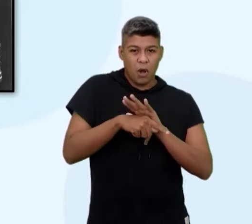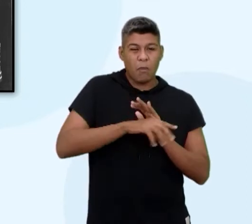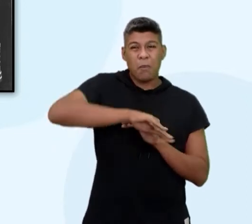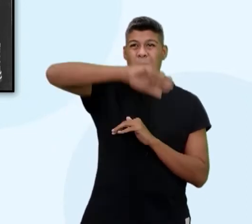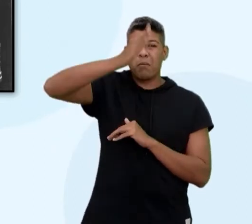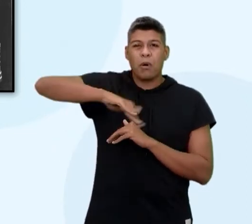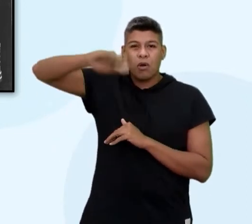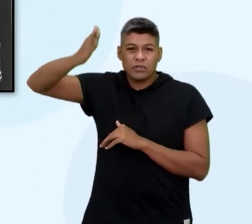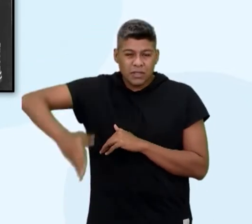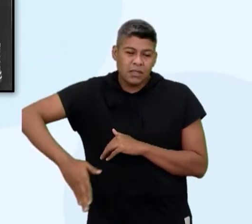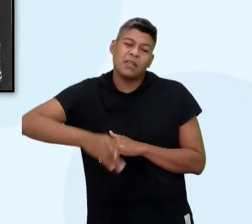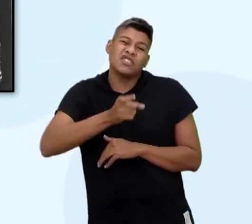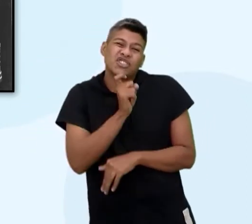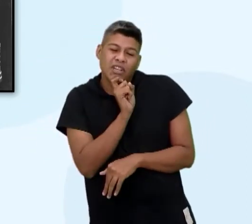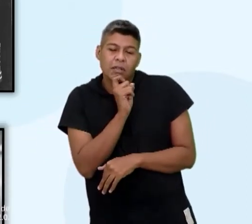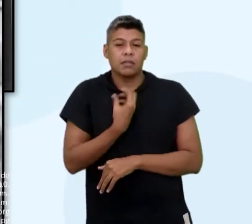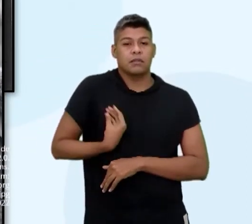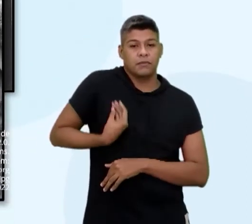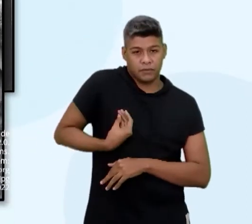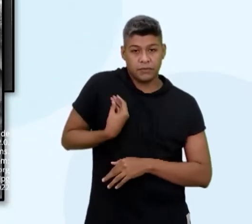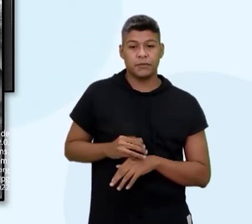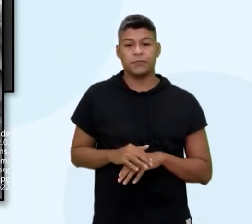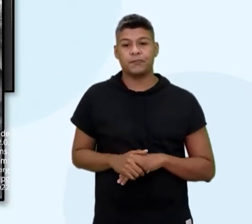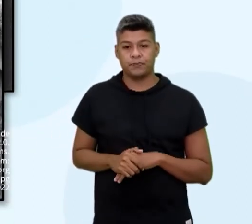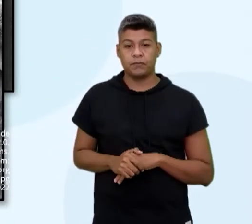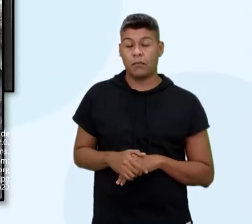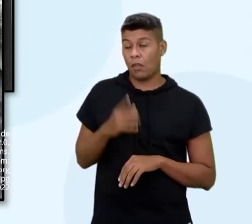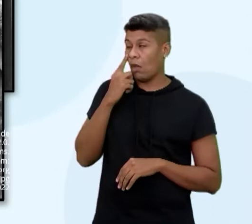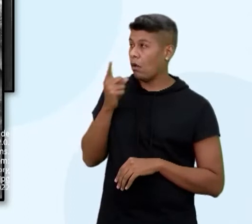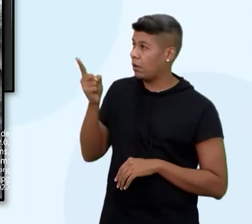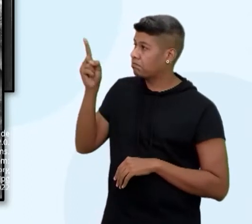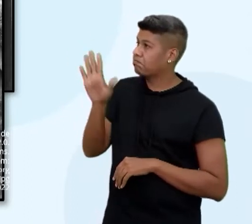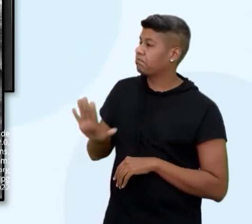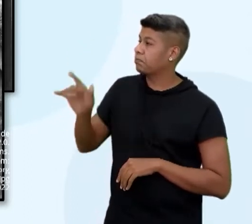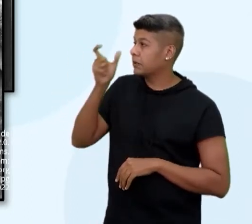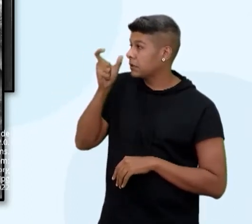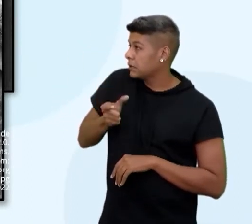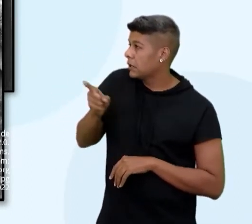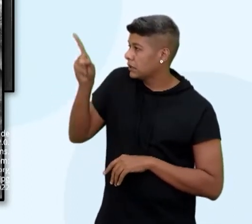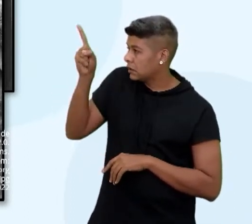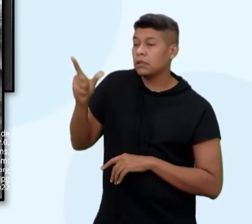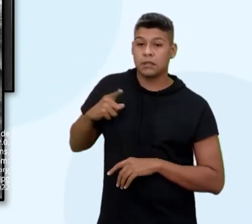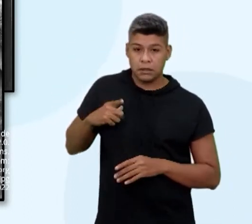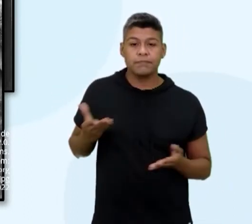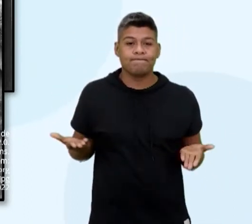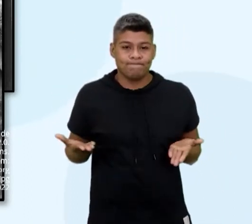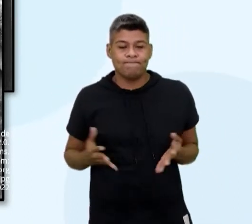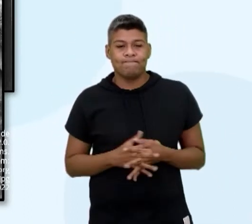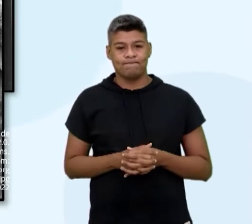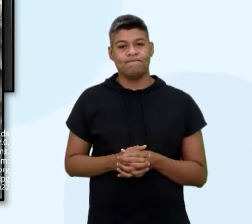montanhas geladas onde eles vivem. Bem, olha só que imagem interessante que eu coloquei agora na